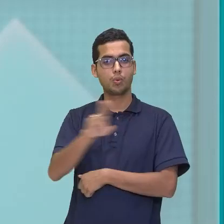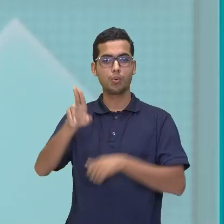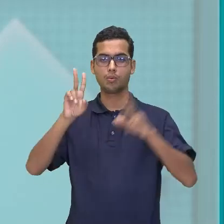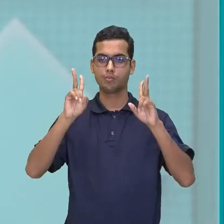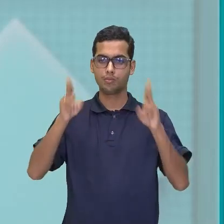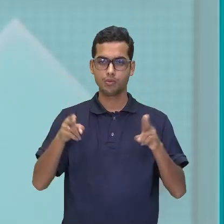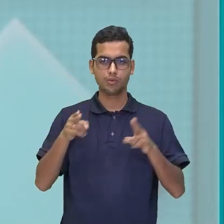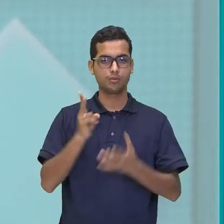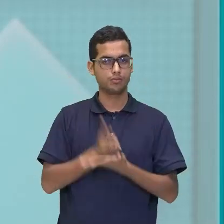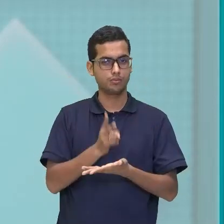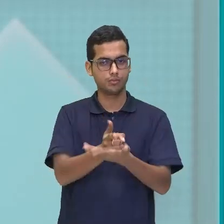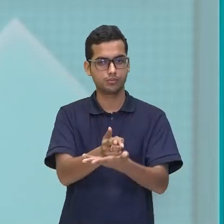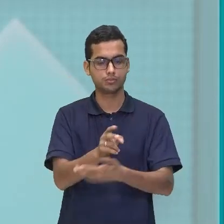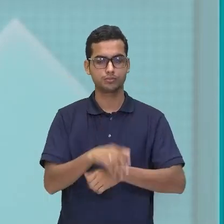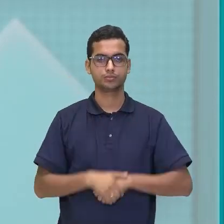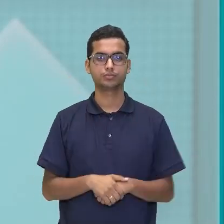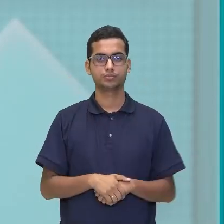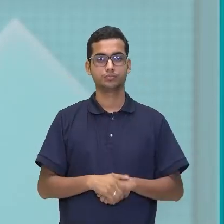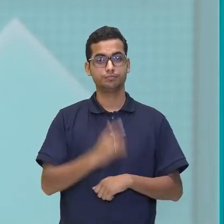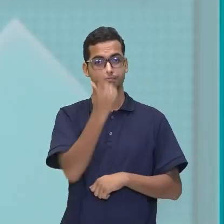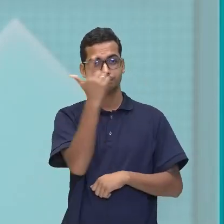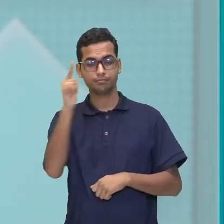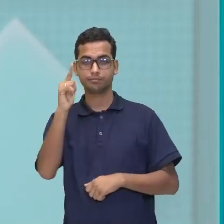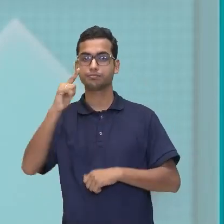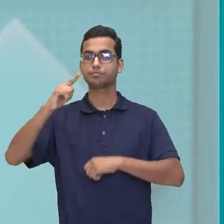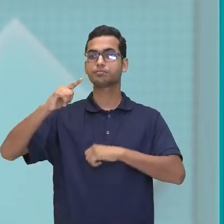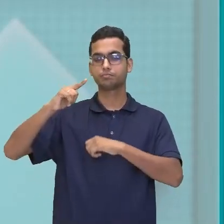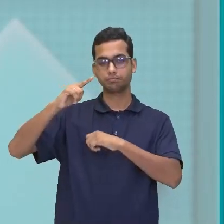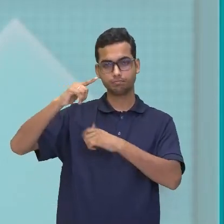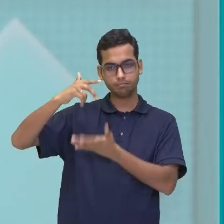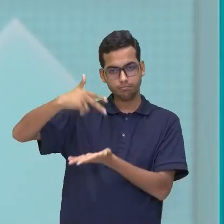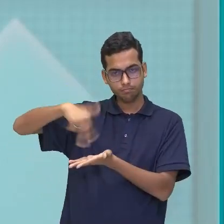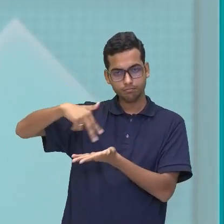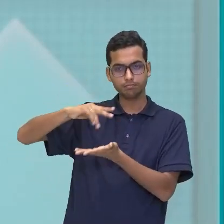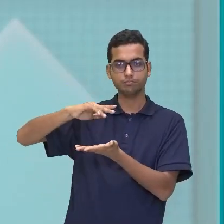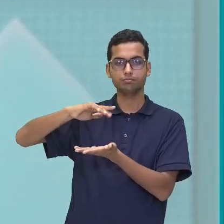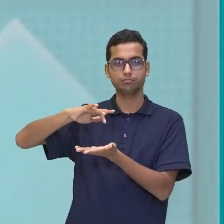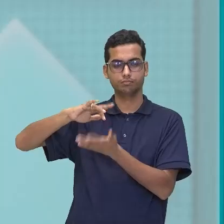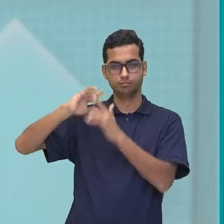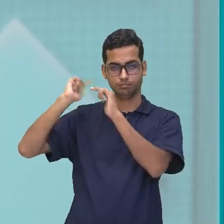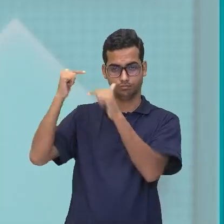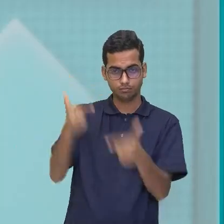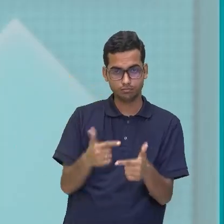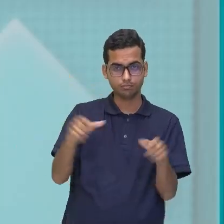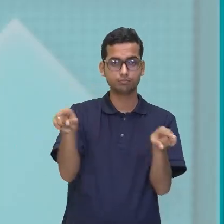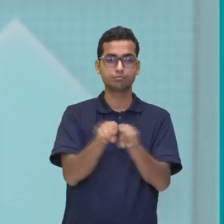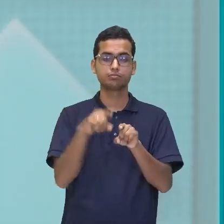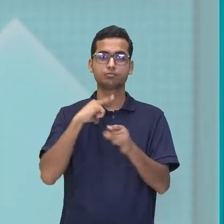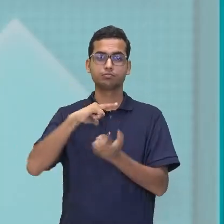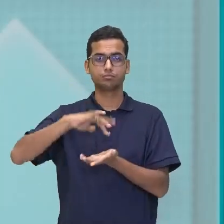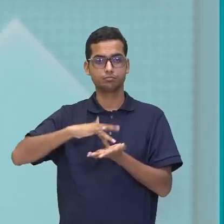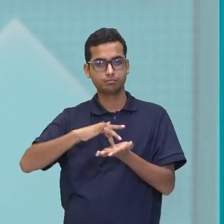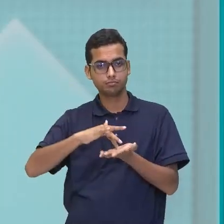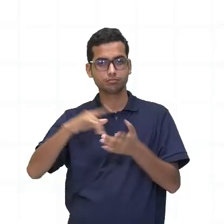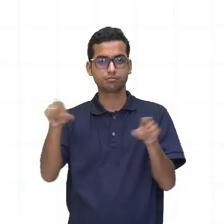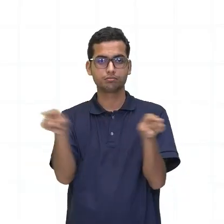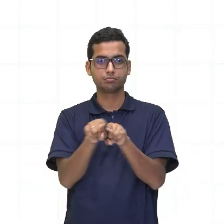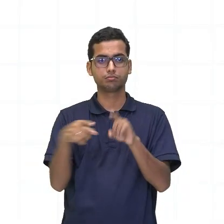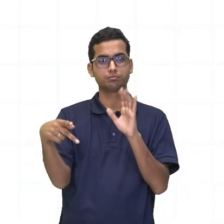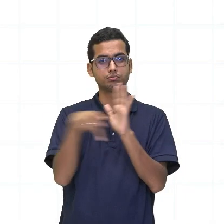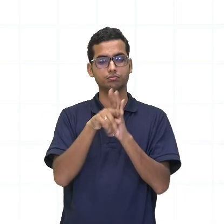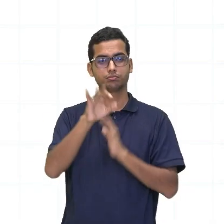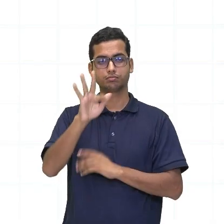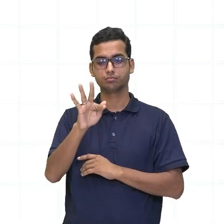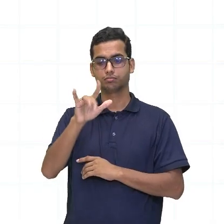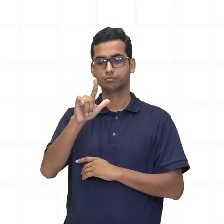passos. Outra dança também clássica, que também tem os passos determinados, é uma coisa bem acadêmica, é o flamenco.